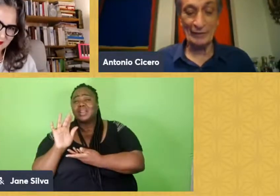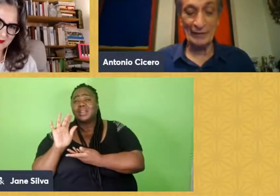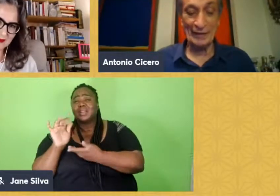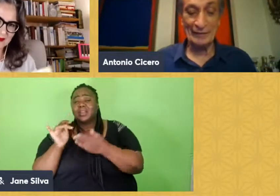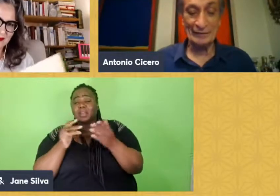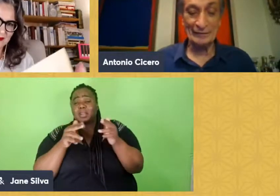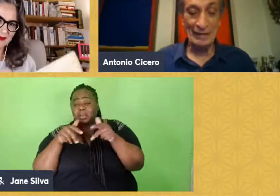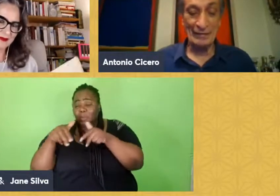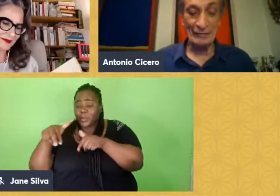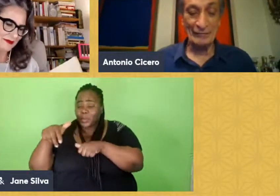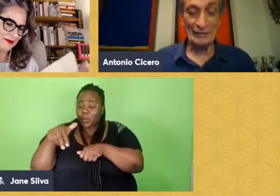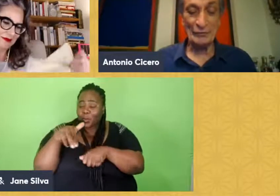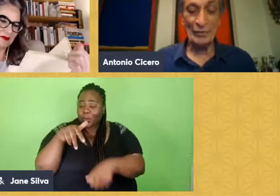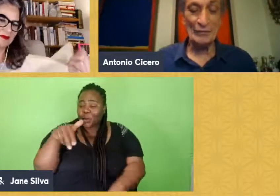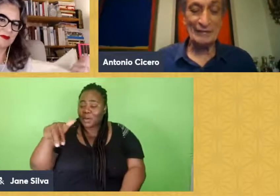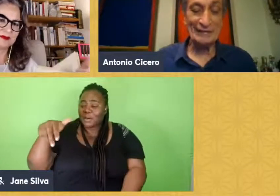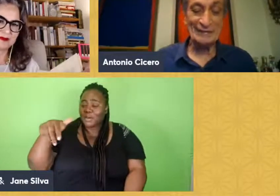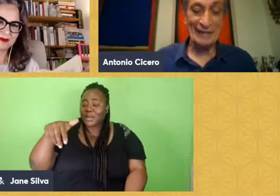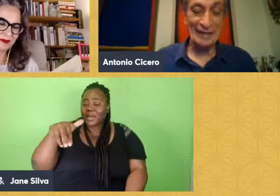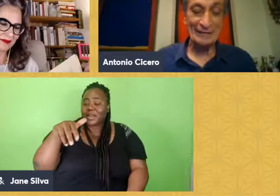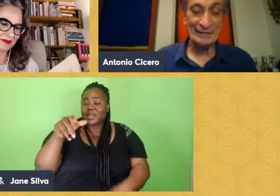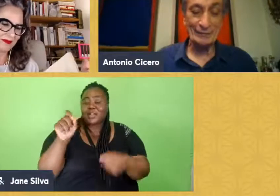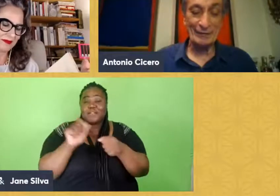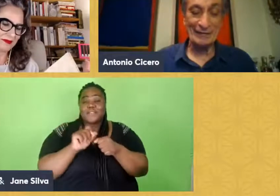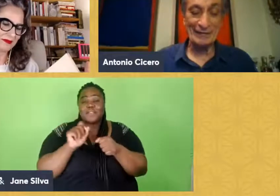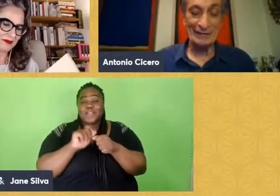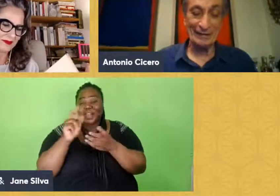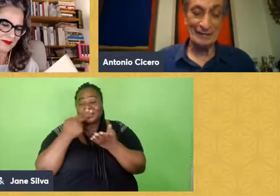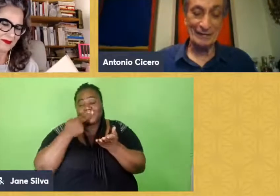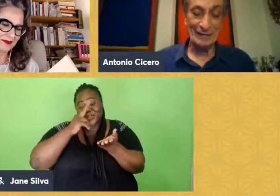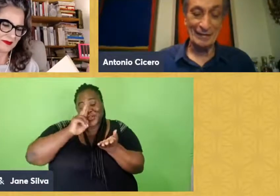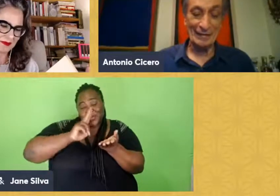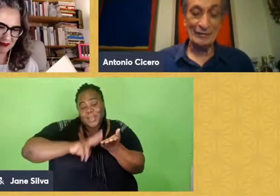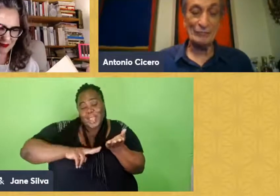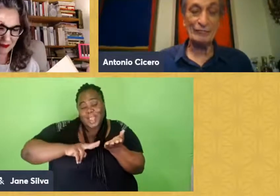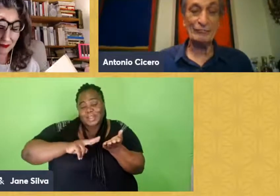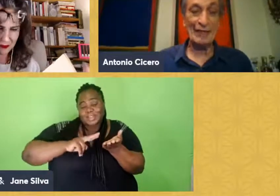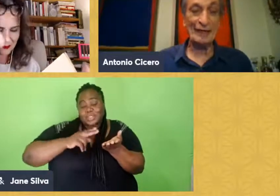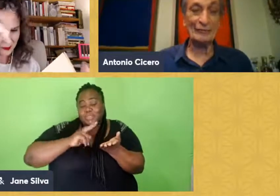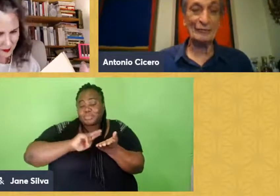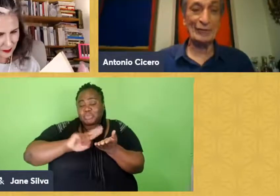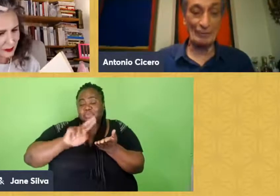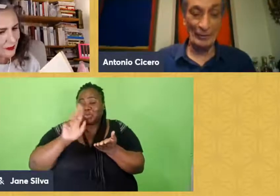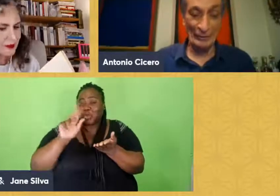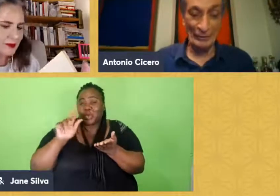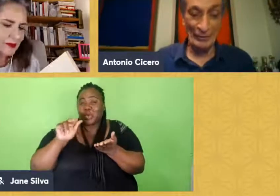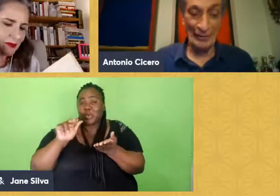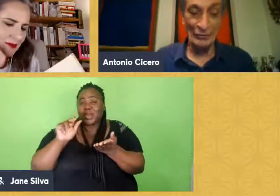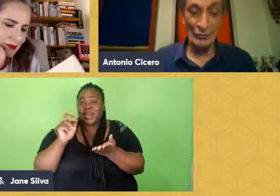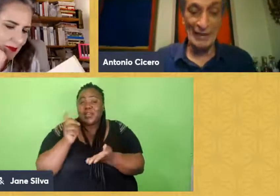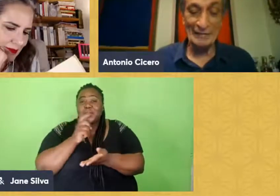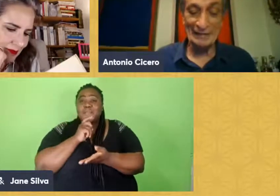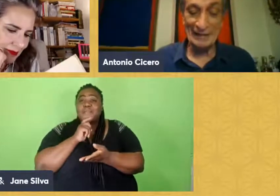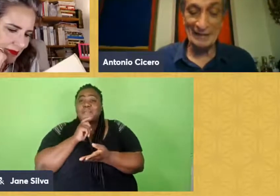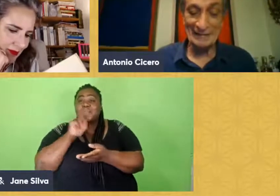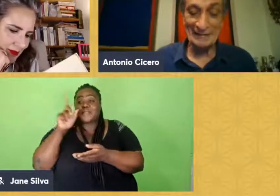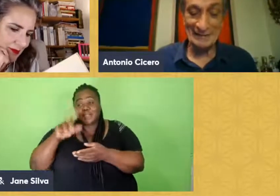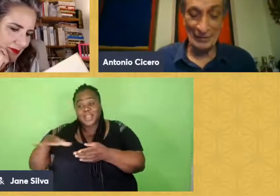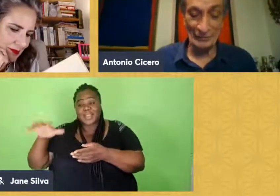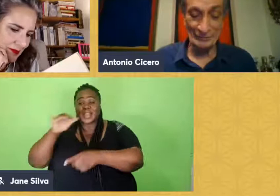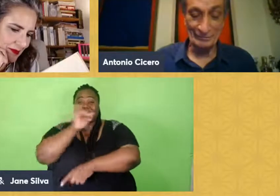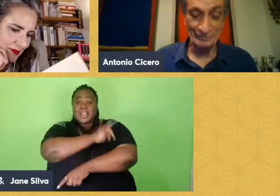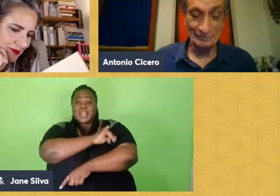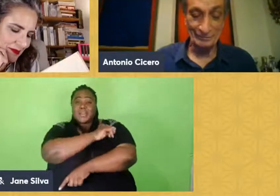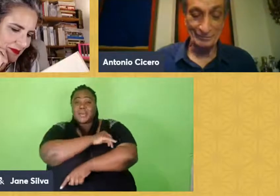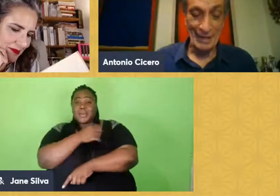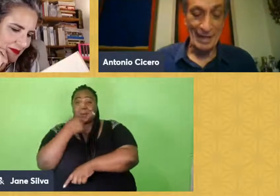longo do canal, faço longas cartas para ninguém. E o inverno no Leblon é quase